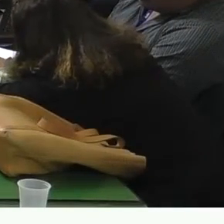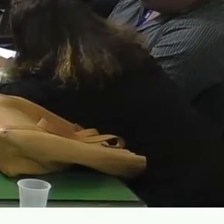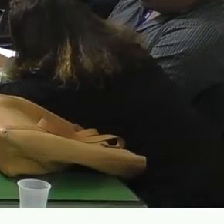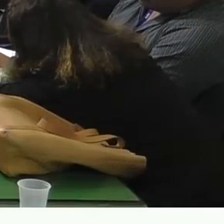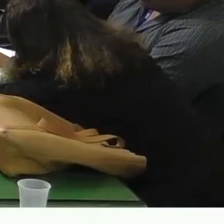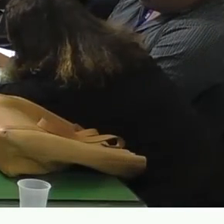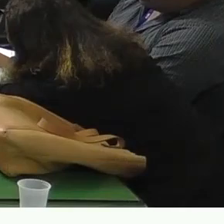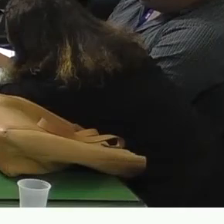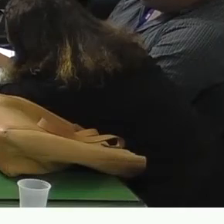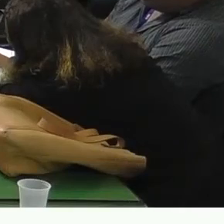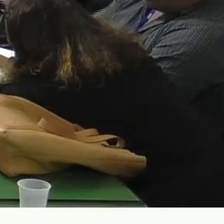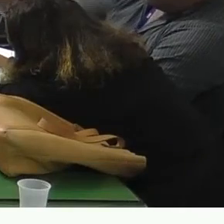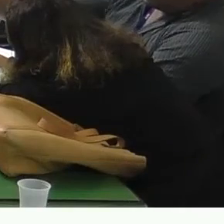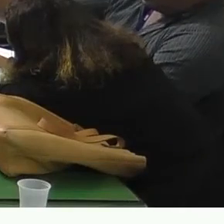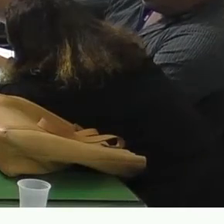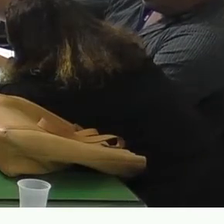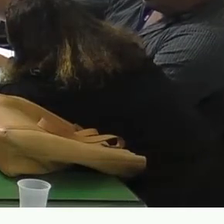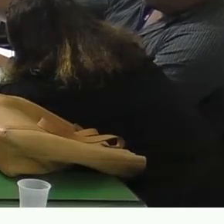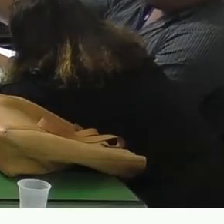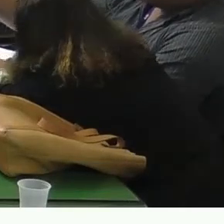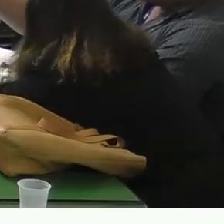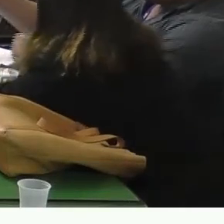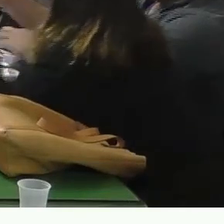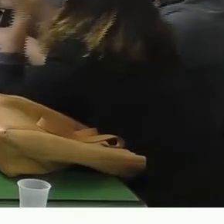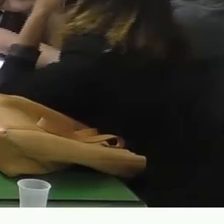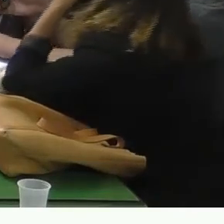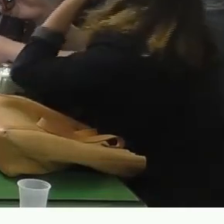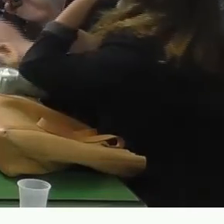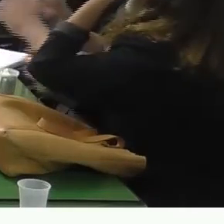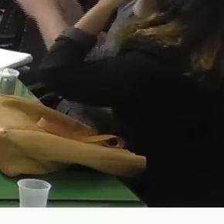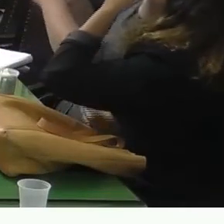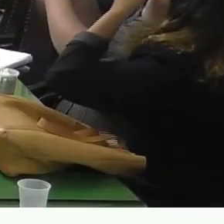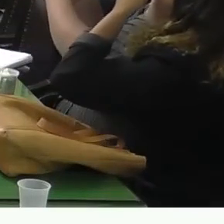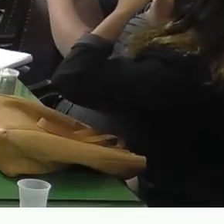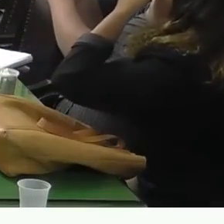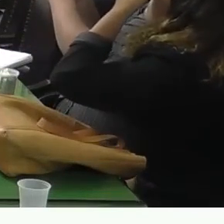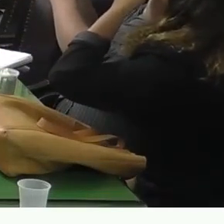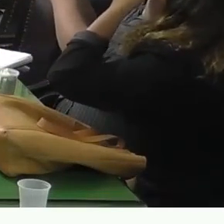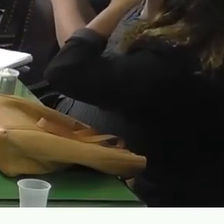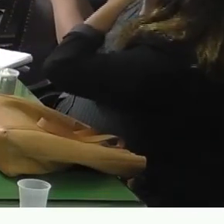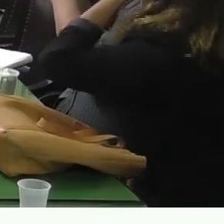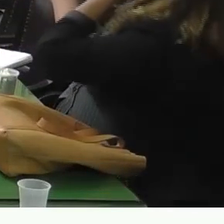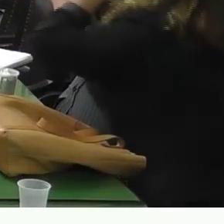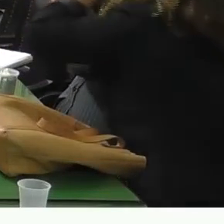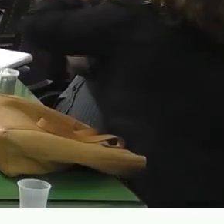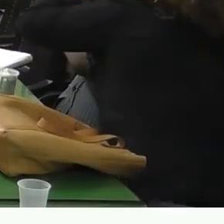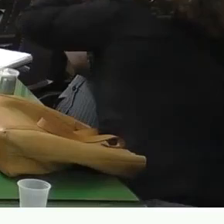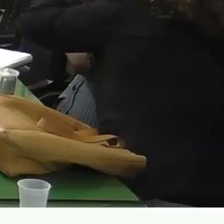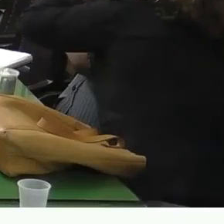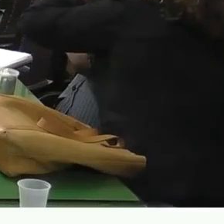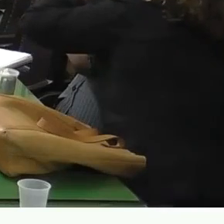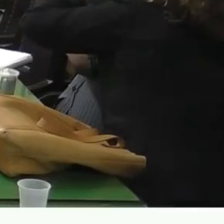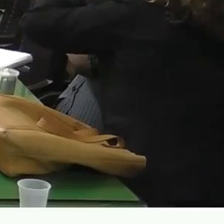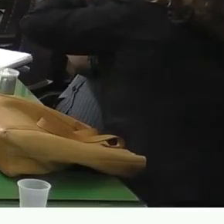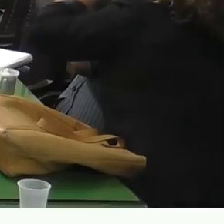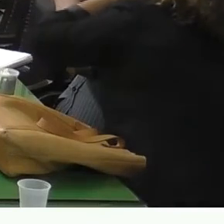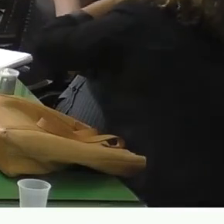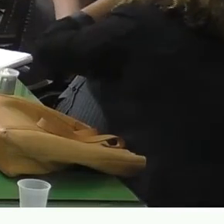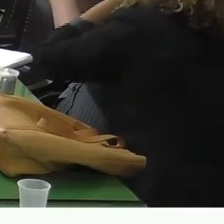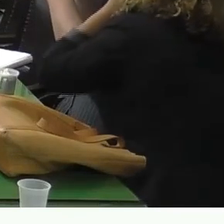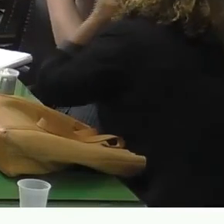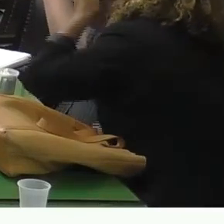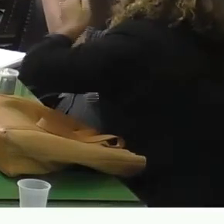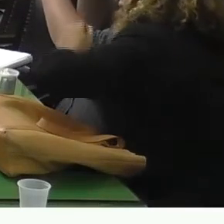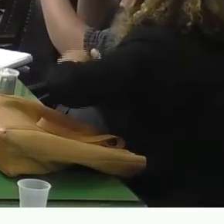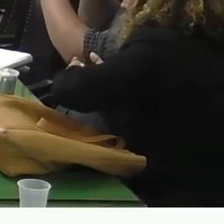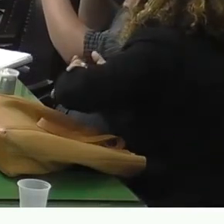o direito daqueles que viveram momentos angustiantes, terríveis, justamente por conta da lambança de governos anteriores, considerando